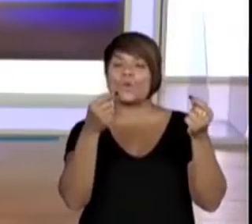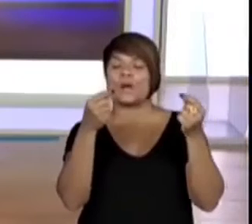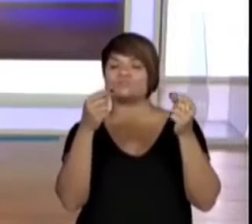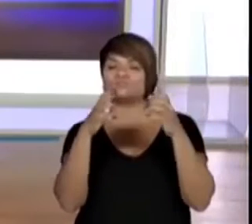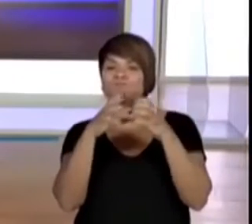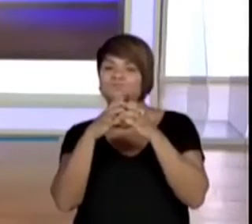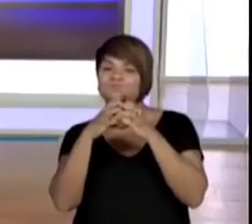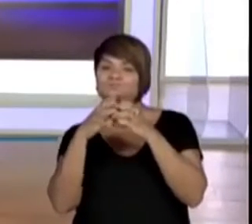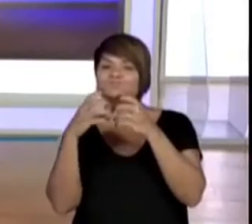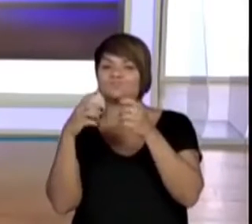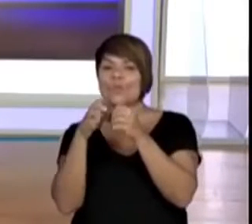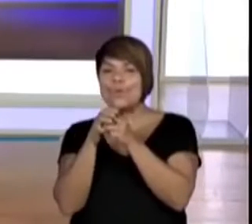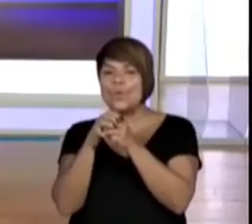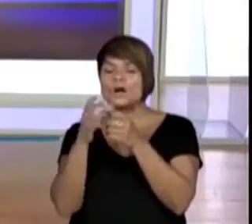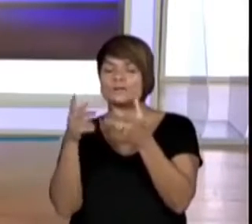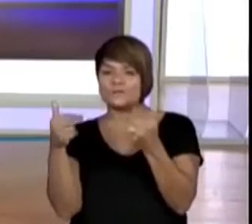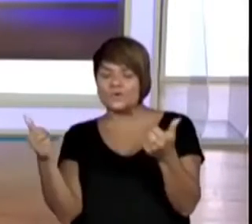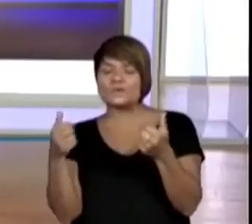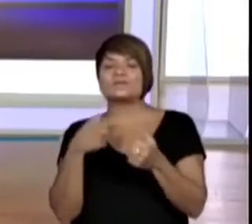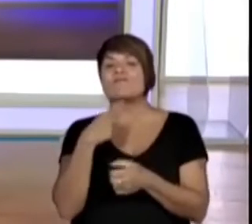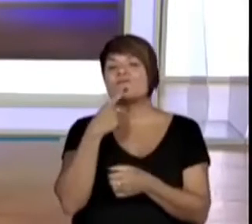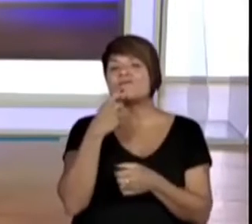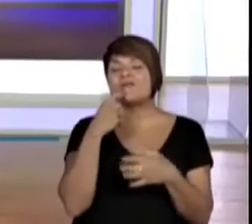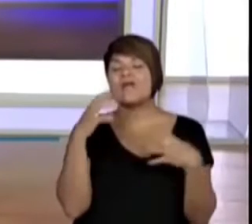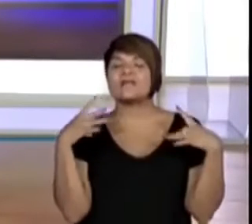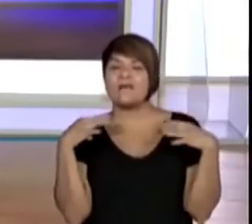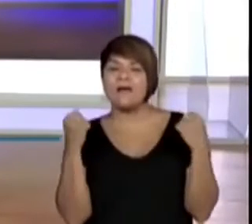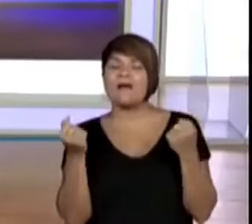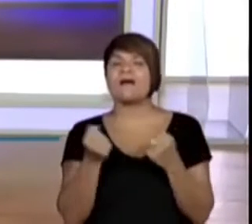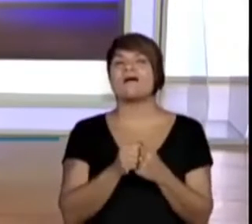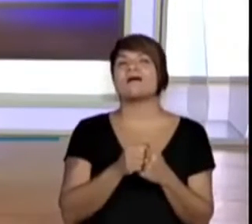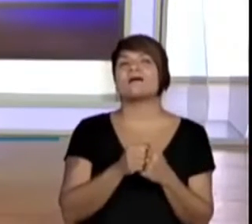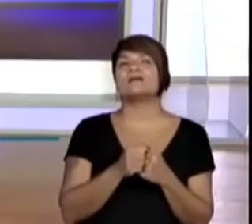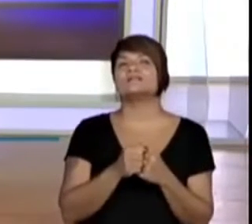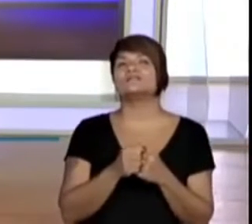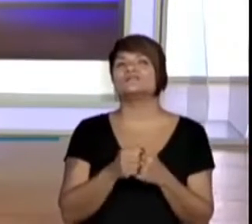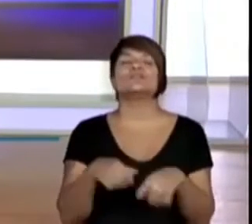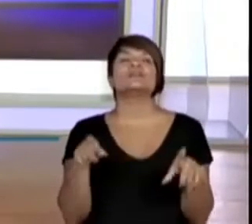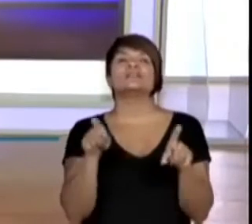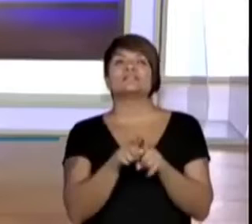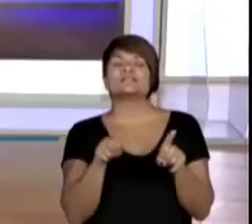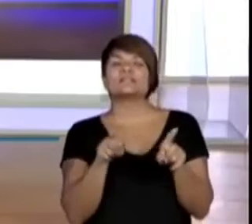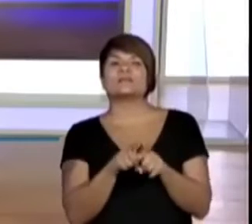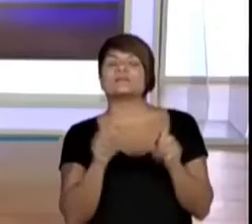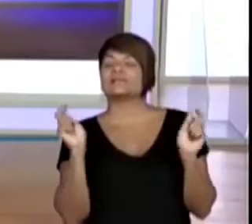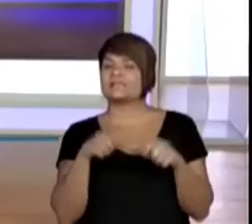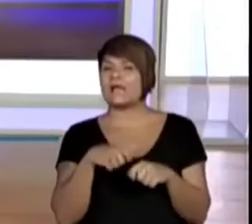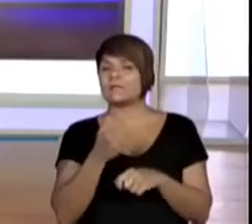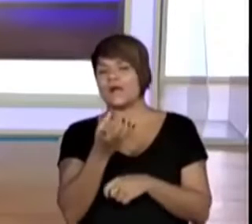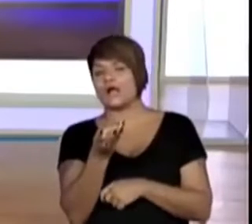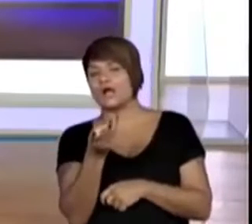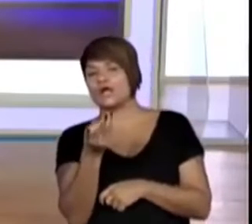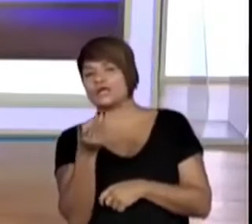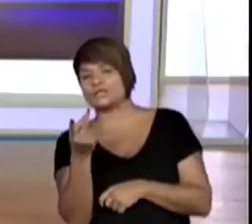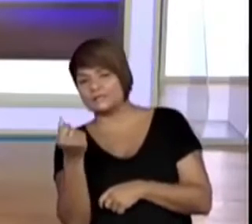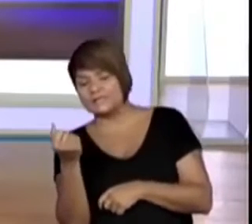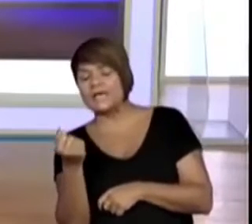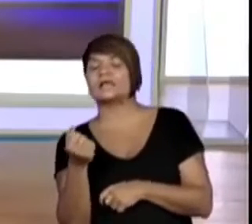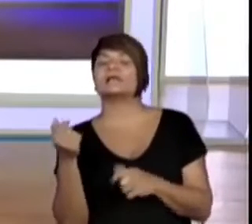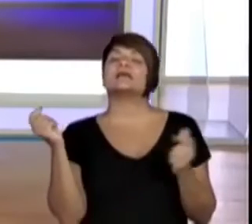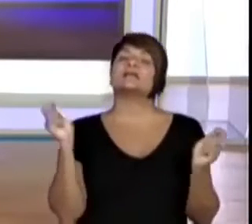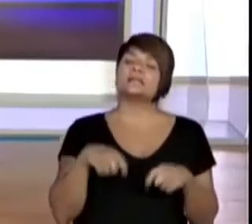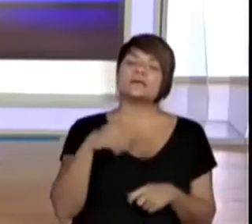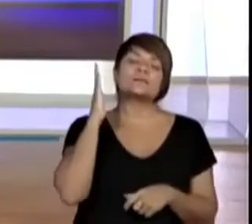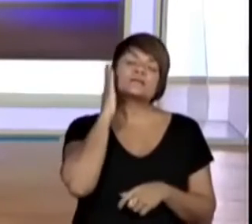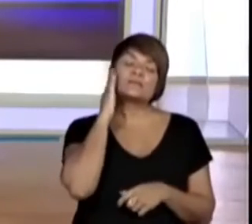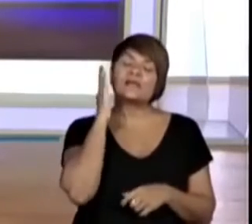feriados... A Promarília diz que dá para contar. Olha só, dá para saber os aniversários das pessoas que a gente